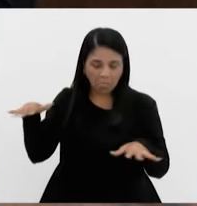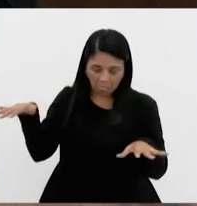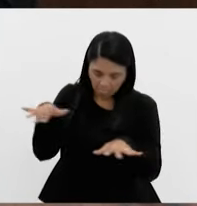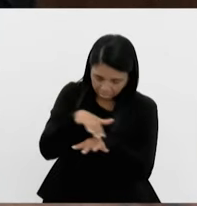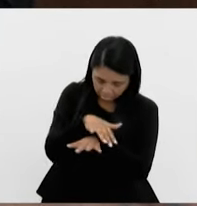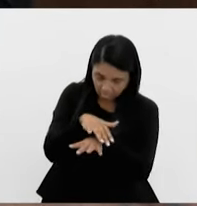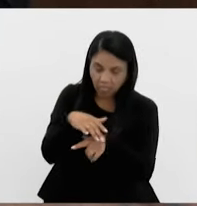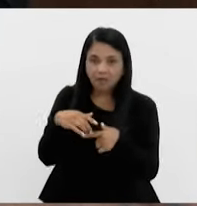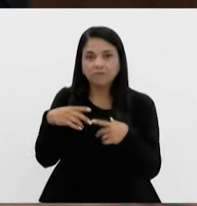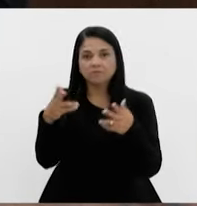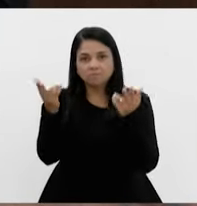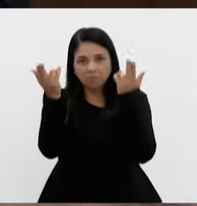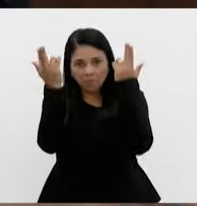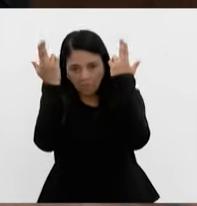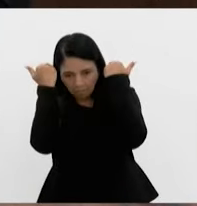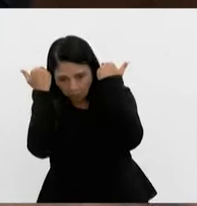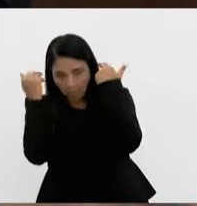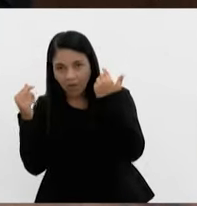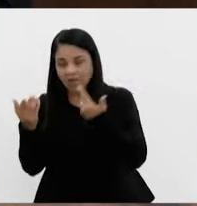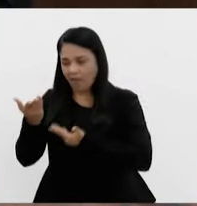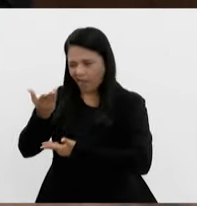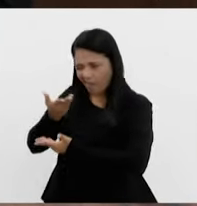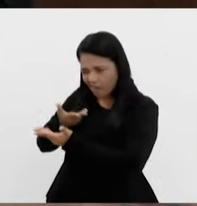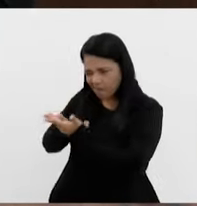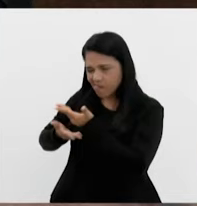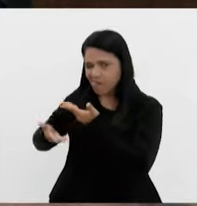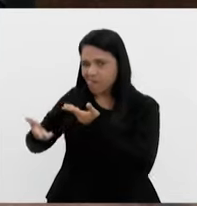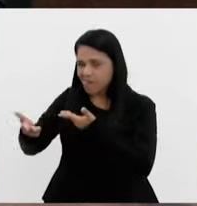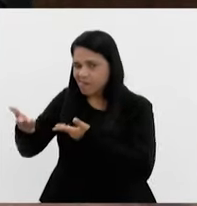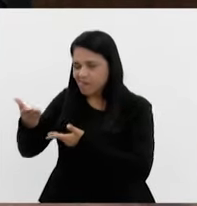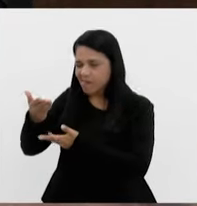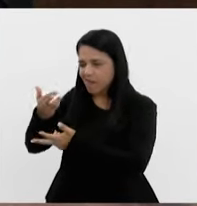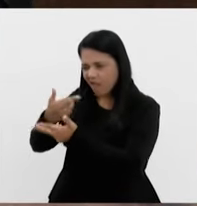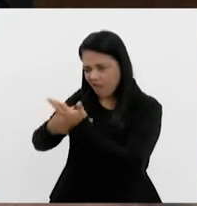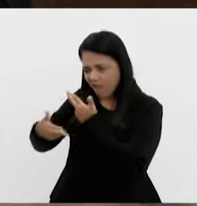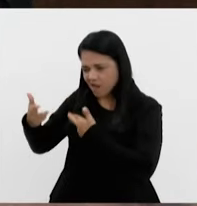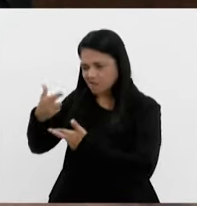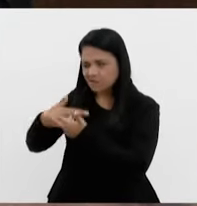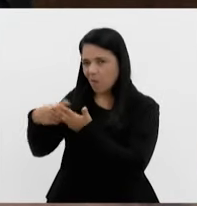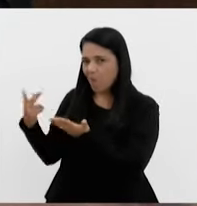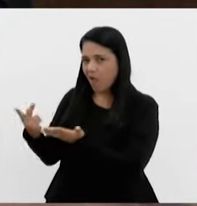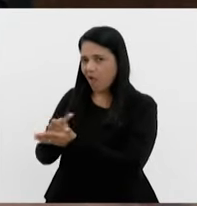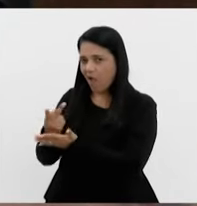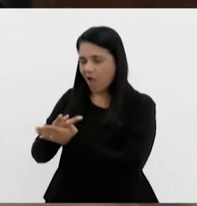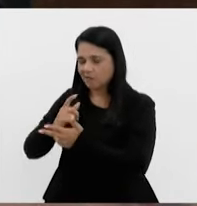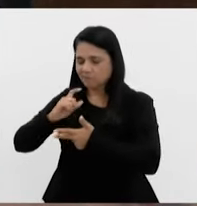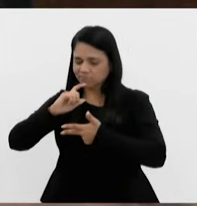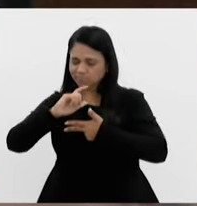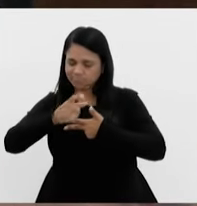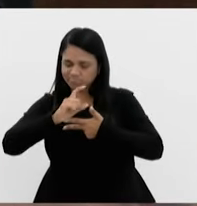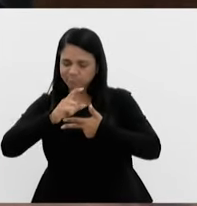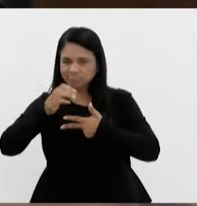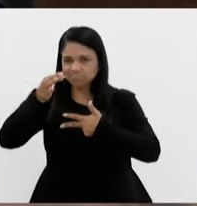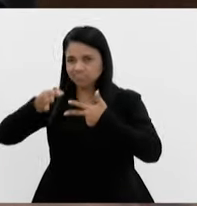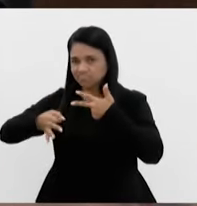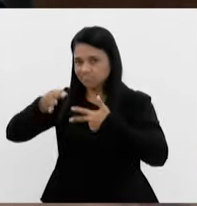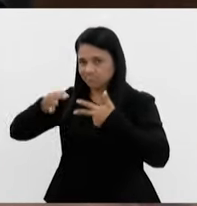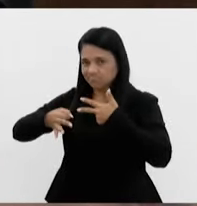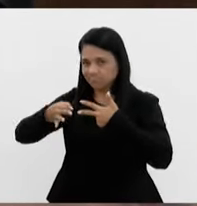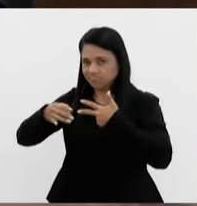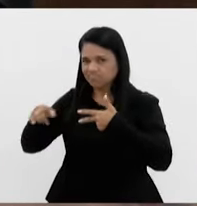a ele porque vive no tomalak da relação promíscua entre o executivo e legislativo uma câmara sem